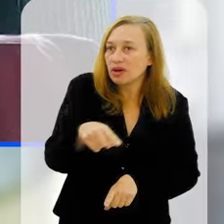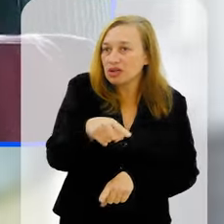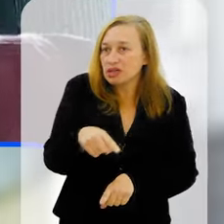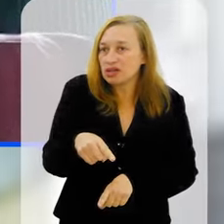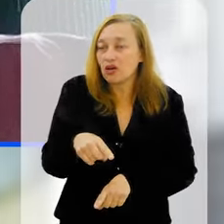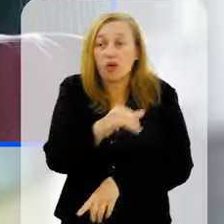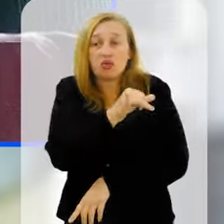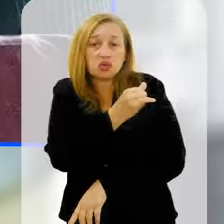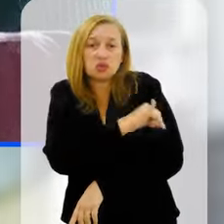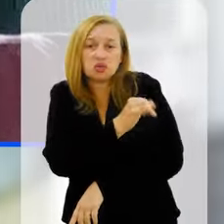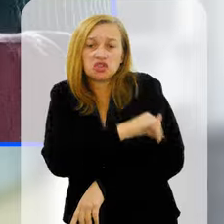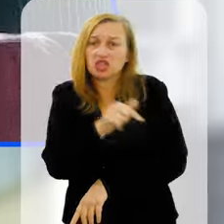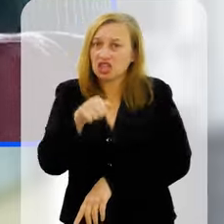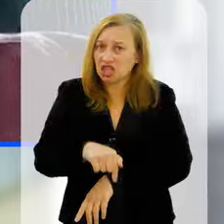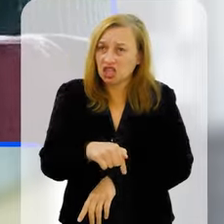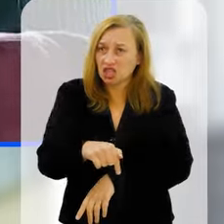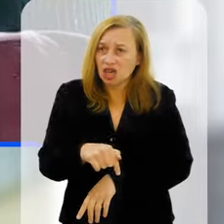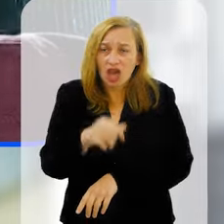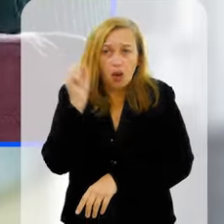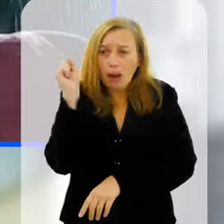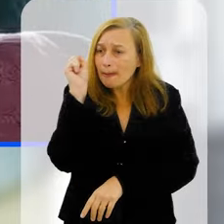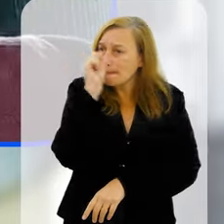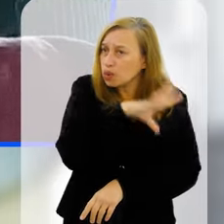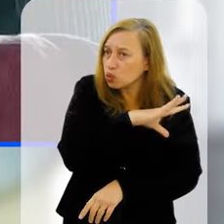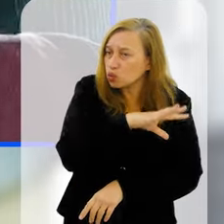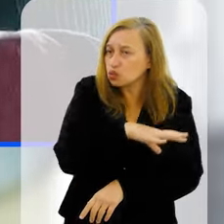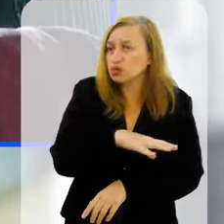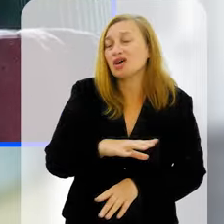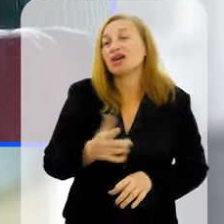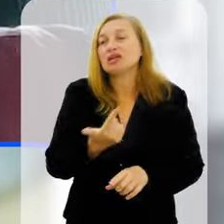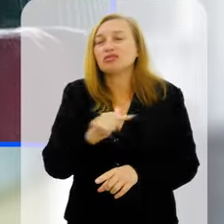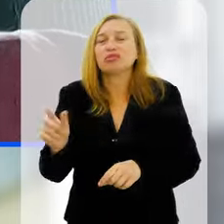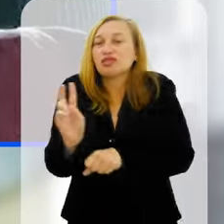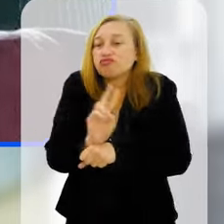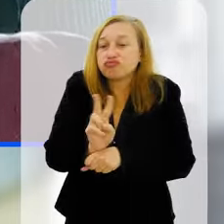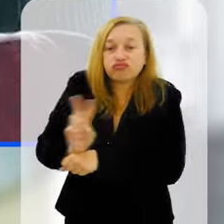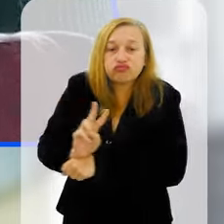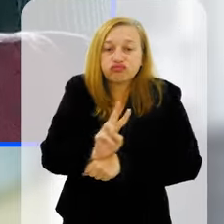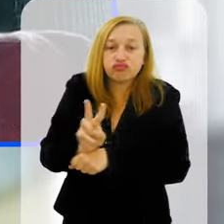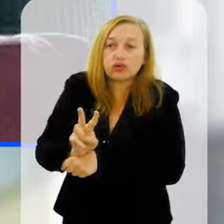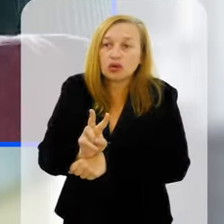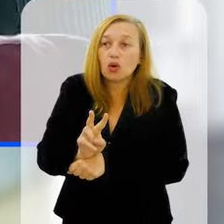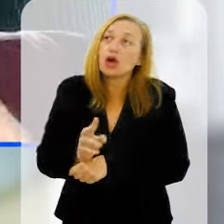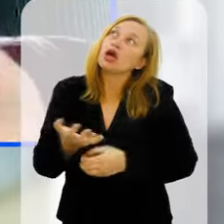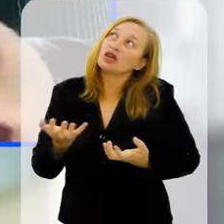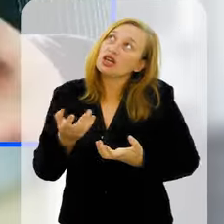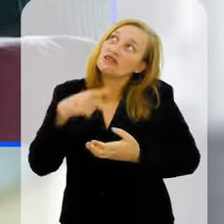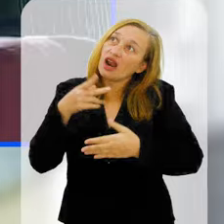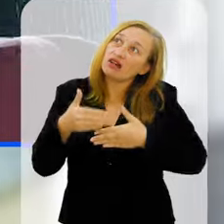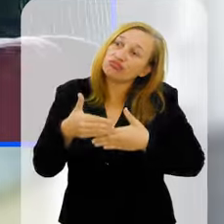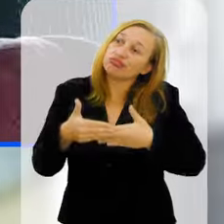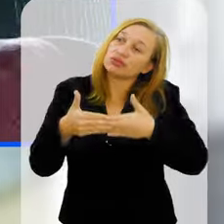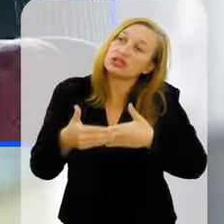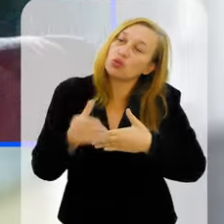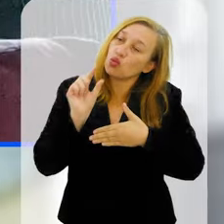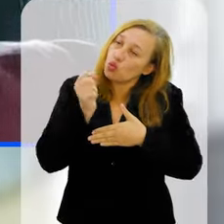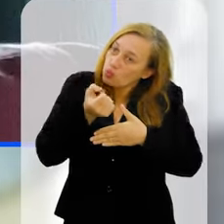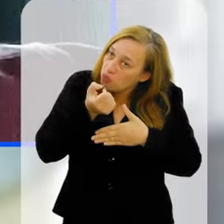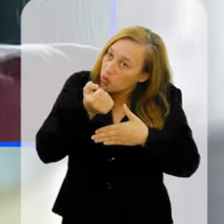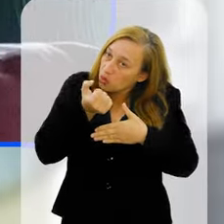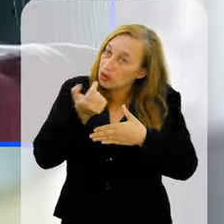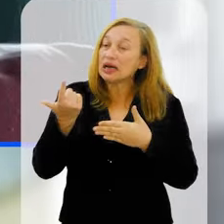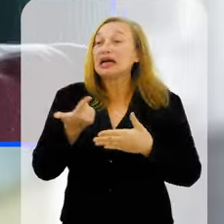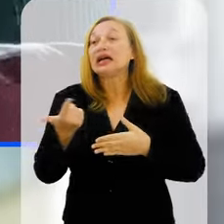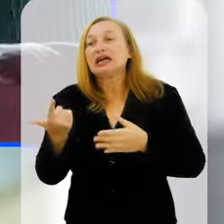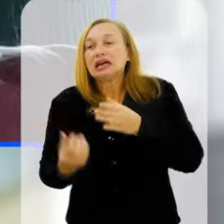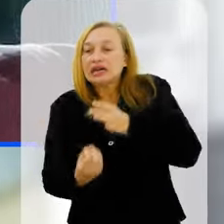que ampliar a proibição da tração animal aqui no Rio de Janeiro, é um absurdo. Agora, não há fiscalização suficiente. Eu queria dizer que nós